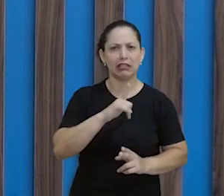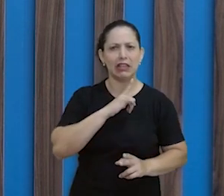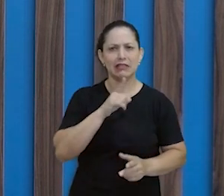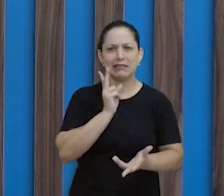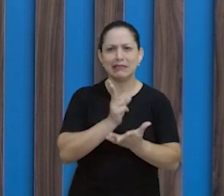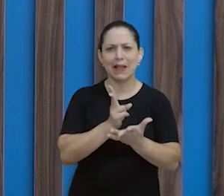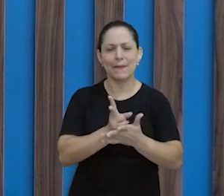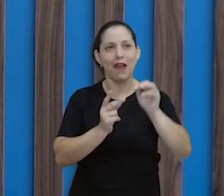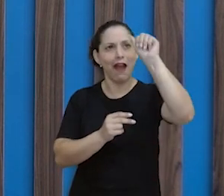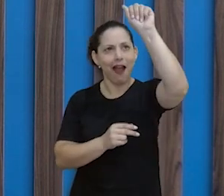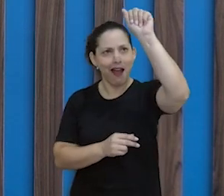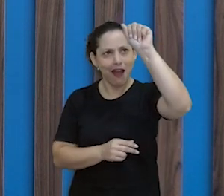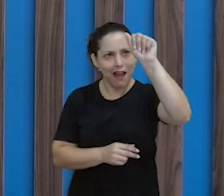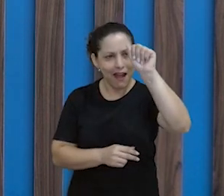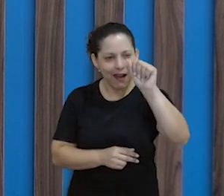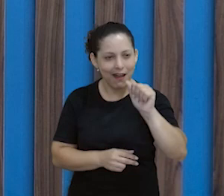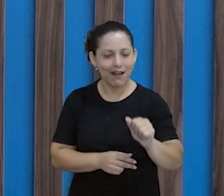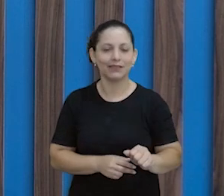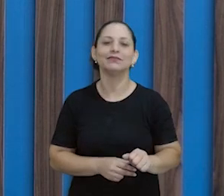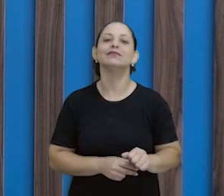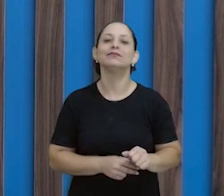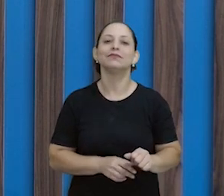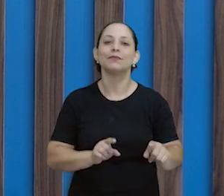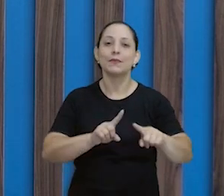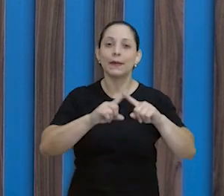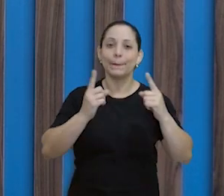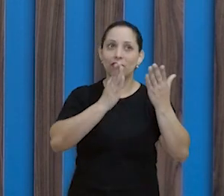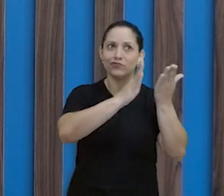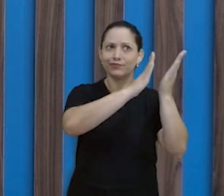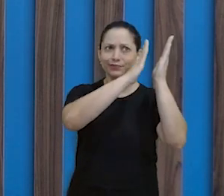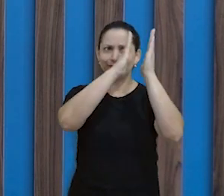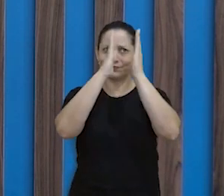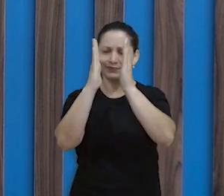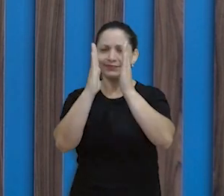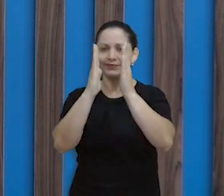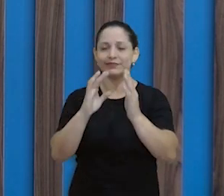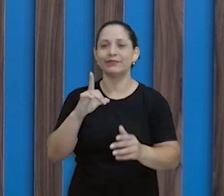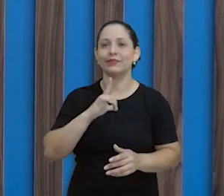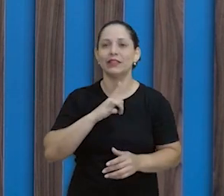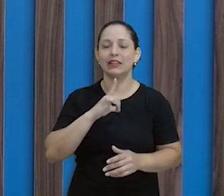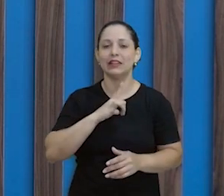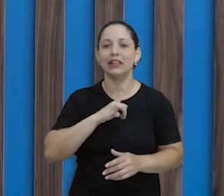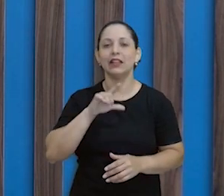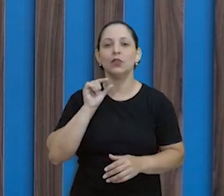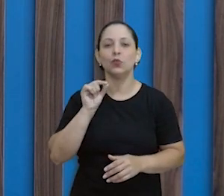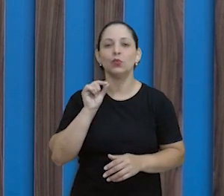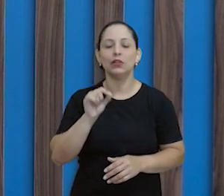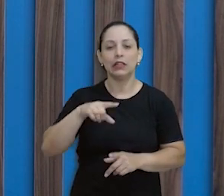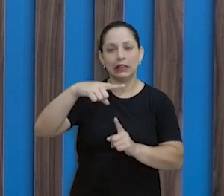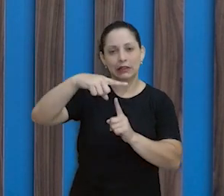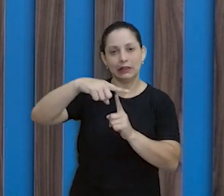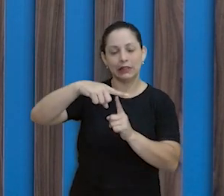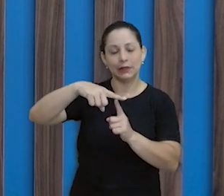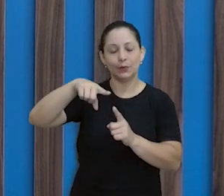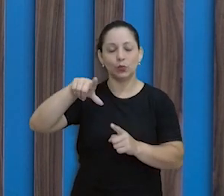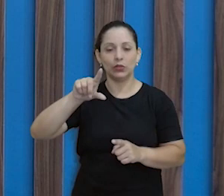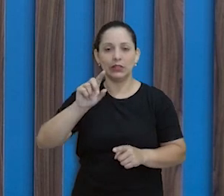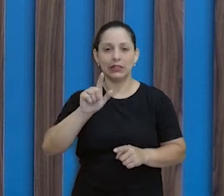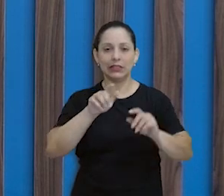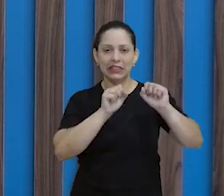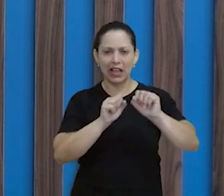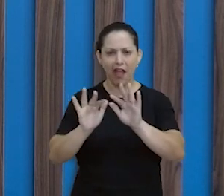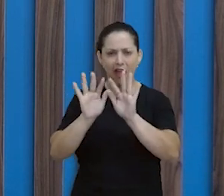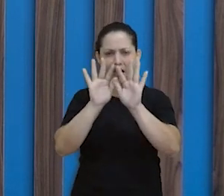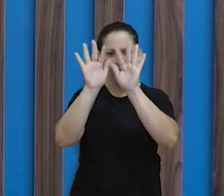3A. Vai ter um probleminha lá na família dos gases nobres, porque o hélio só tem uma camada, e aí na